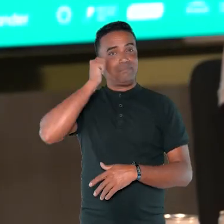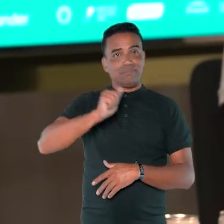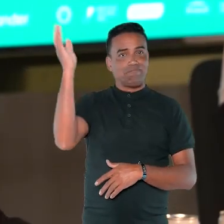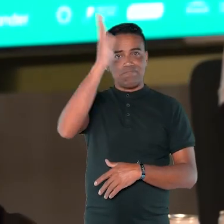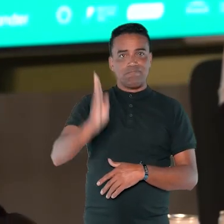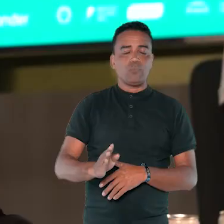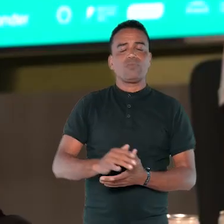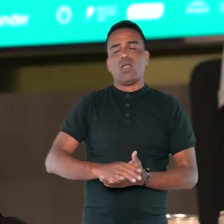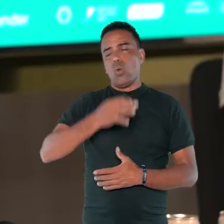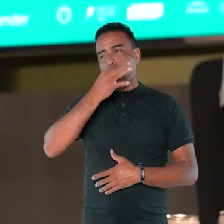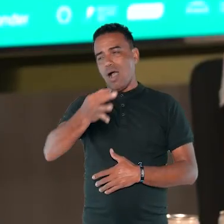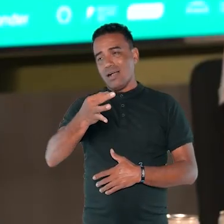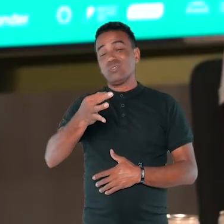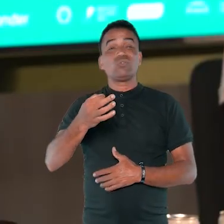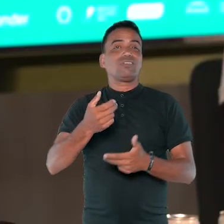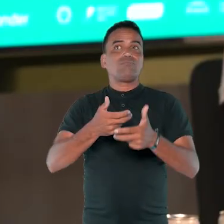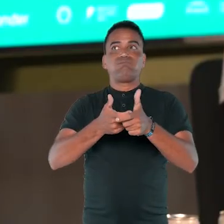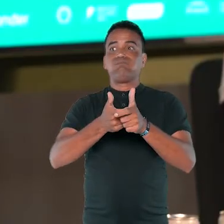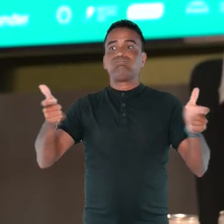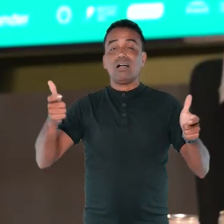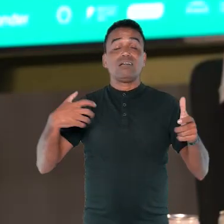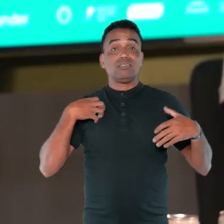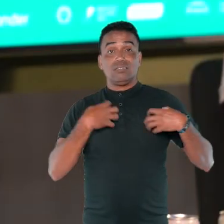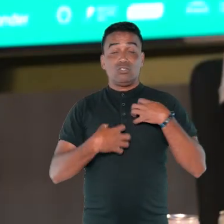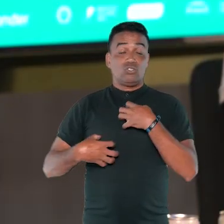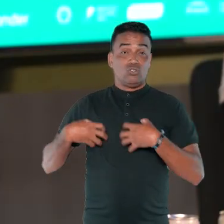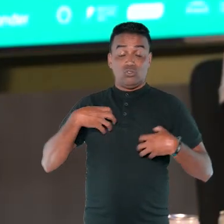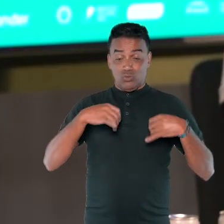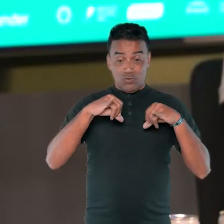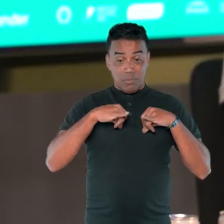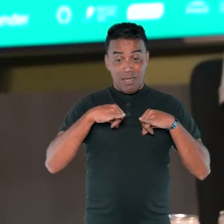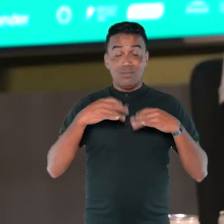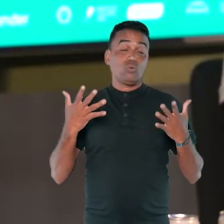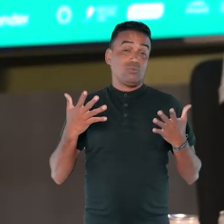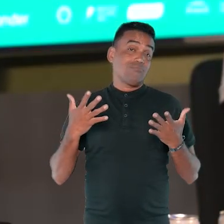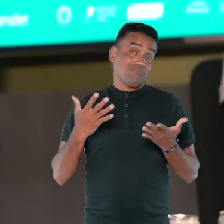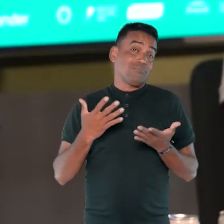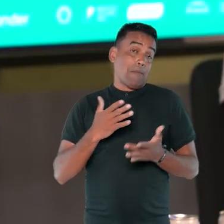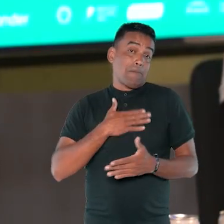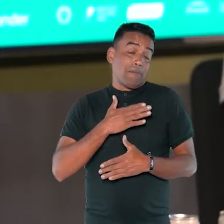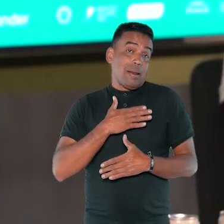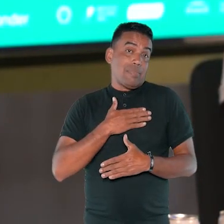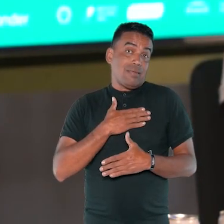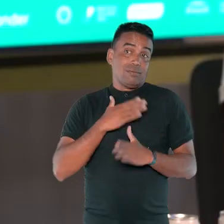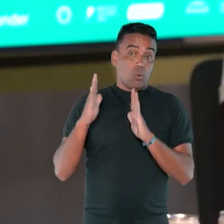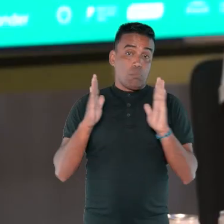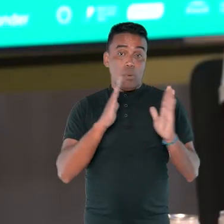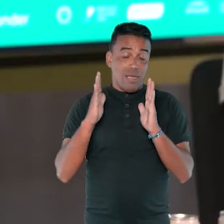há muito ainda de sofrimento, pelo menos para mim, que talvez, como eu disse, pelo momento que eu